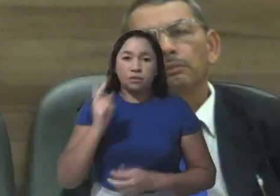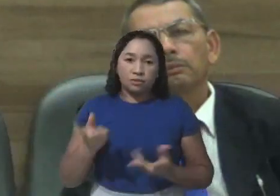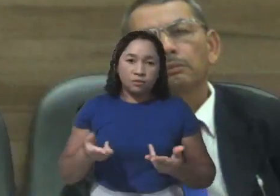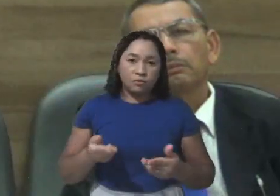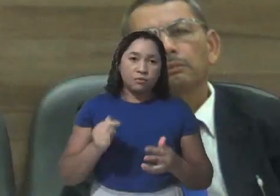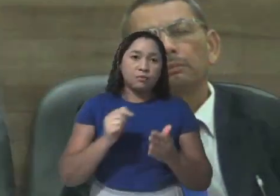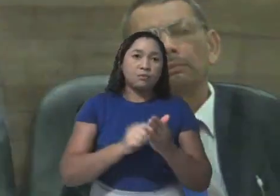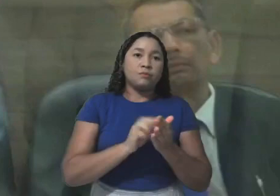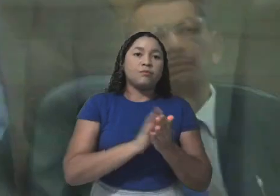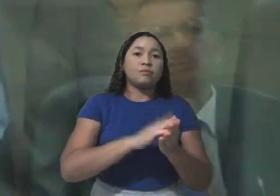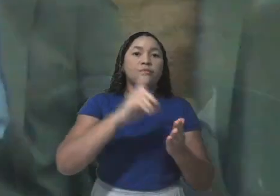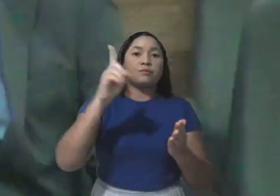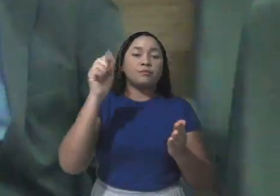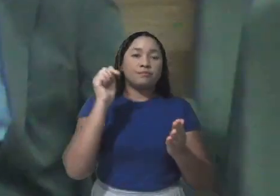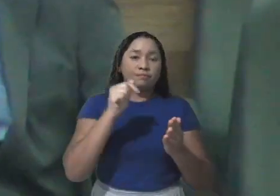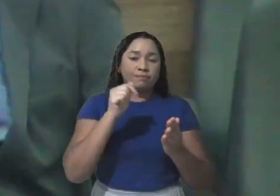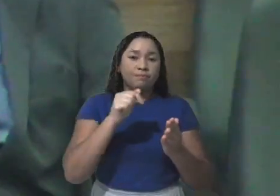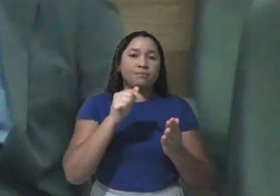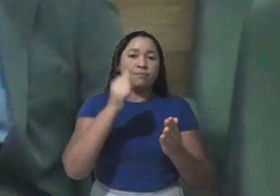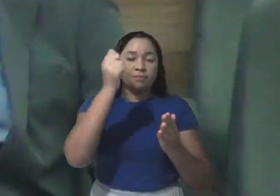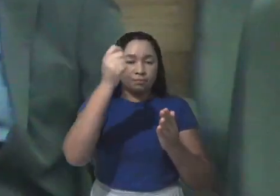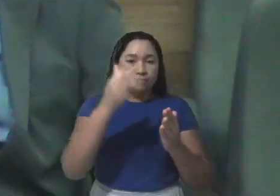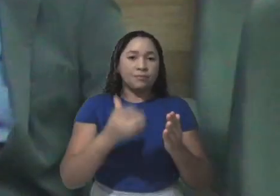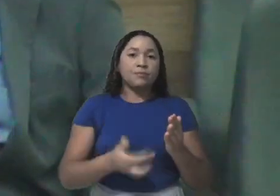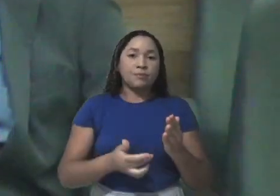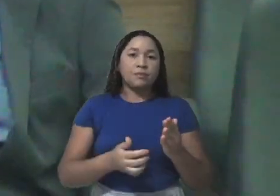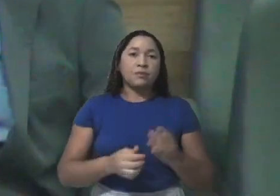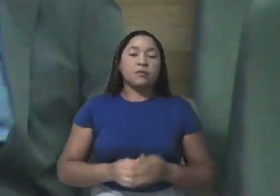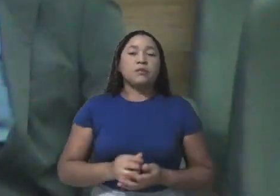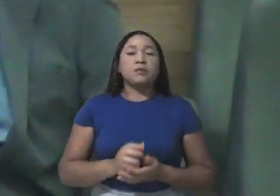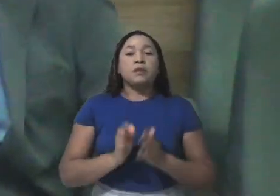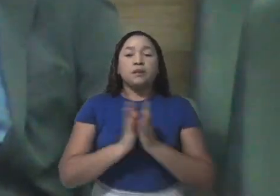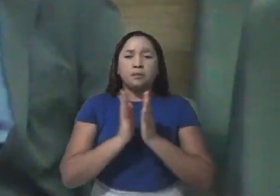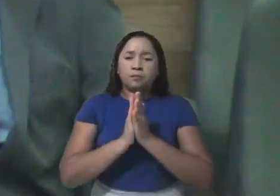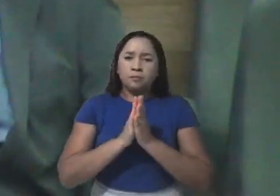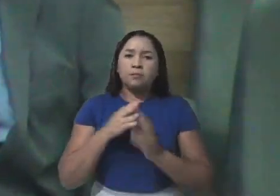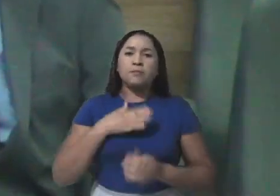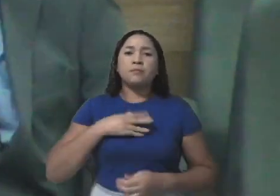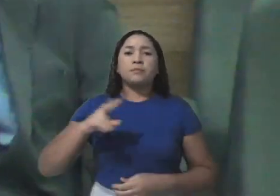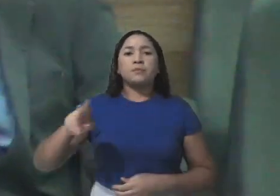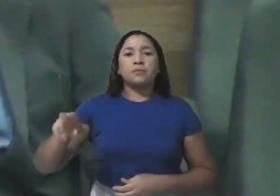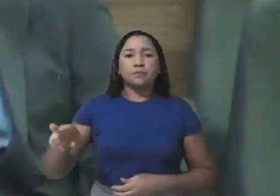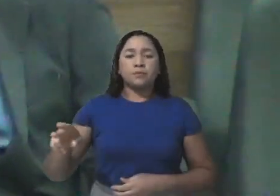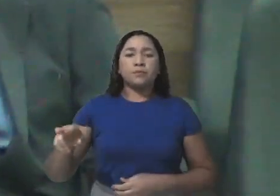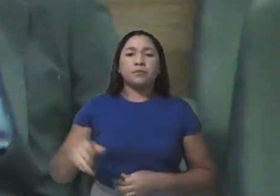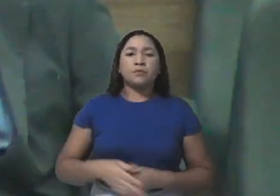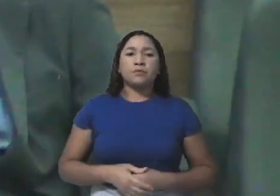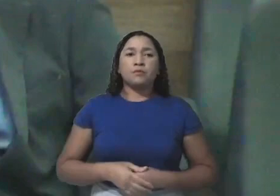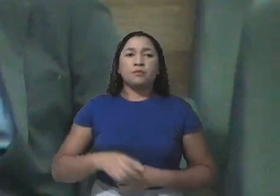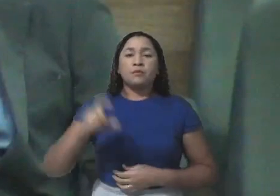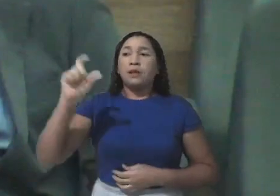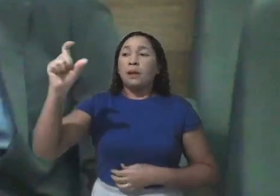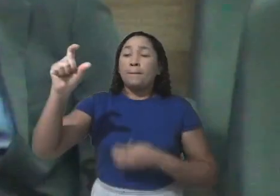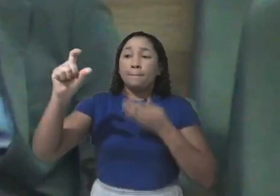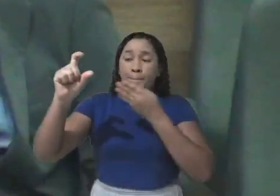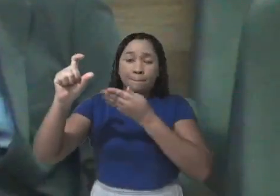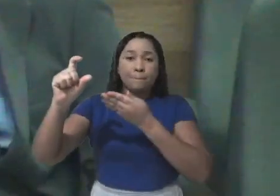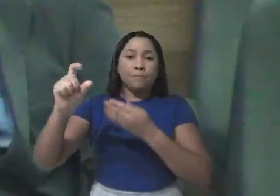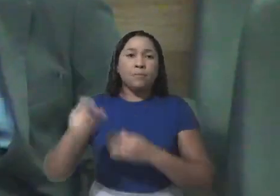interpretando-as. Amém, meus irmãos? Quem entendeu? O credo acrescenta a Bíblia, insere textos na